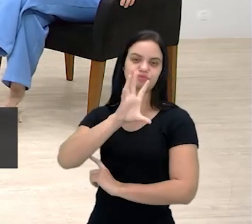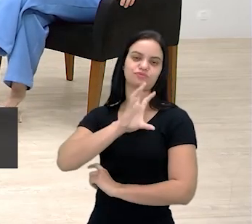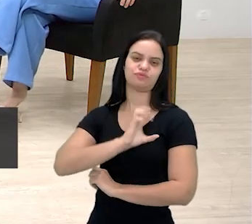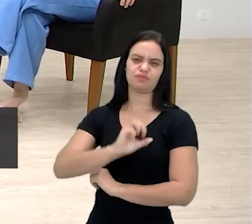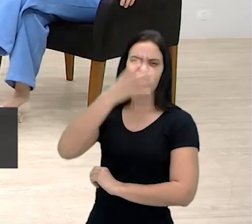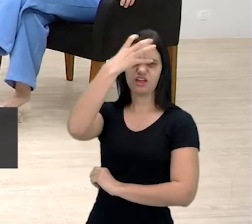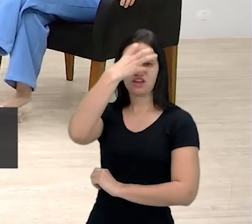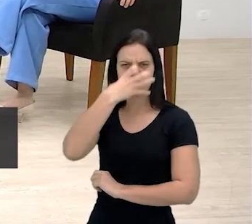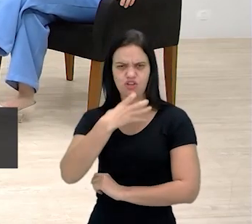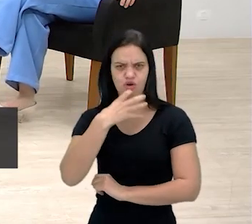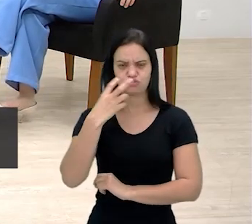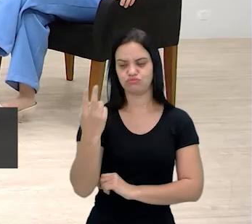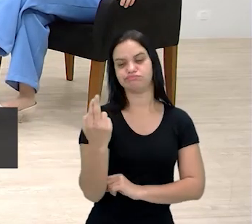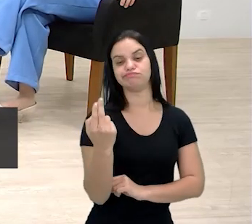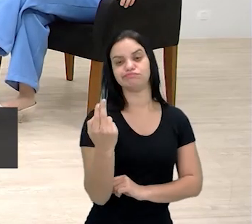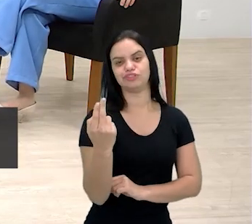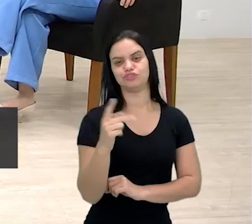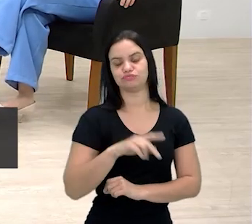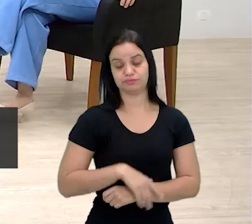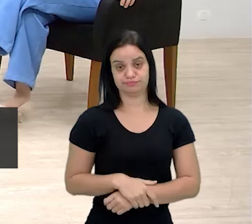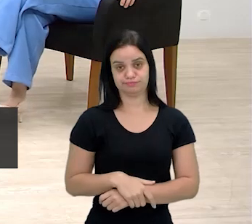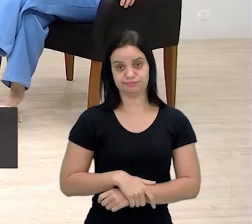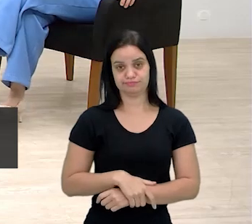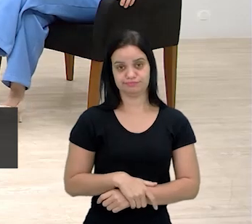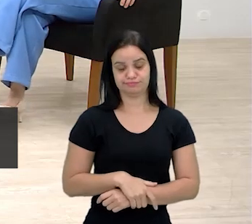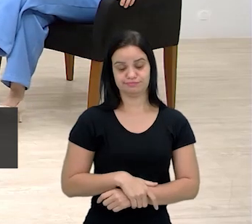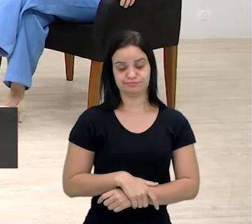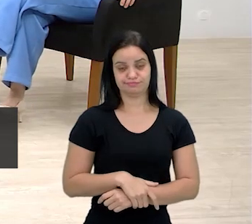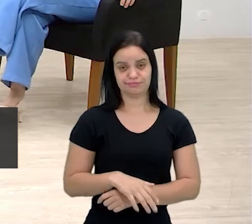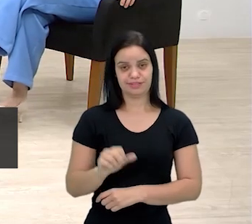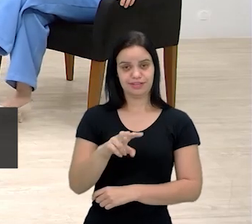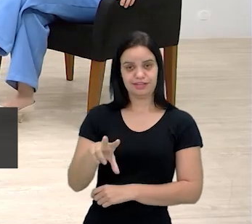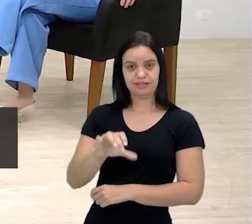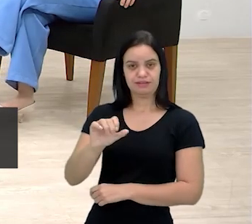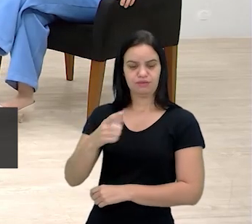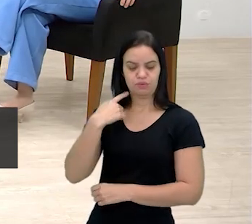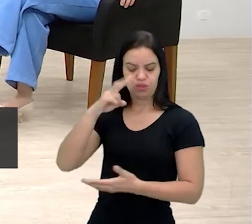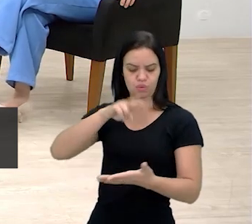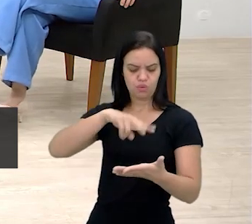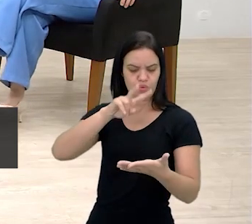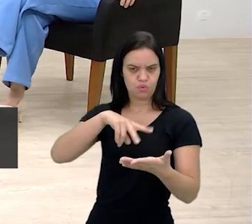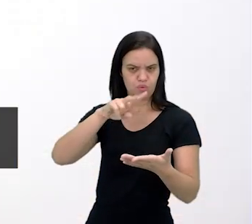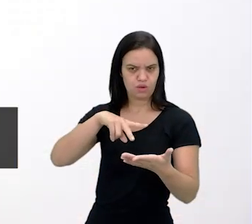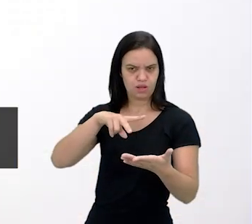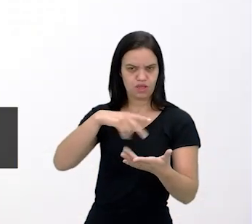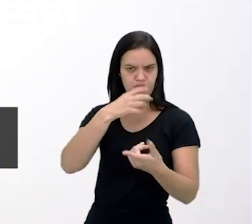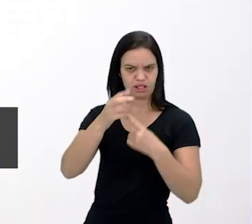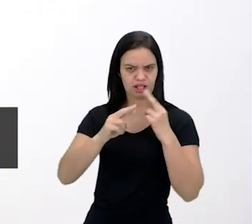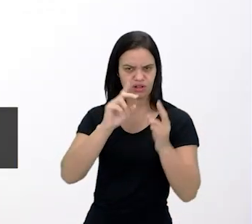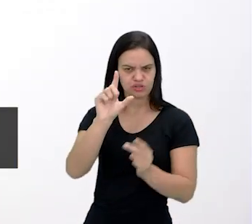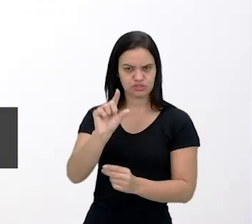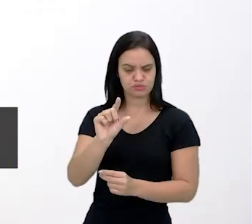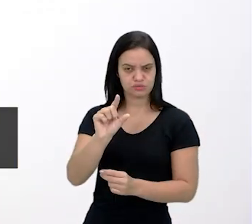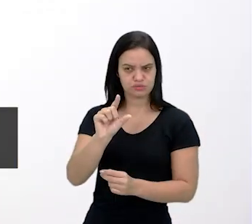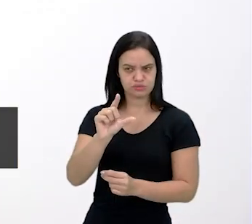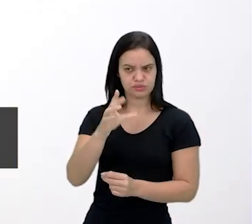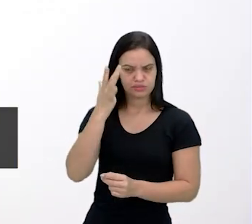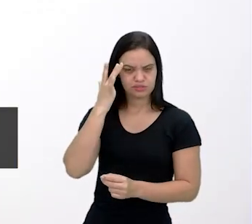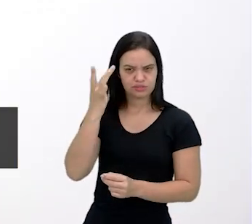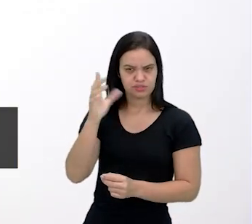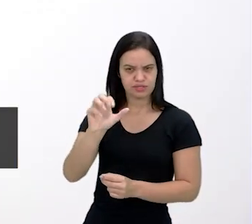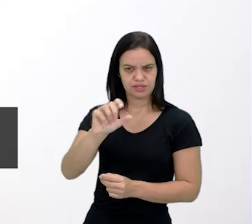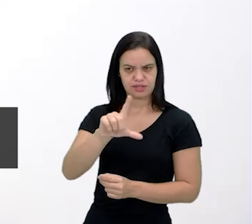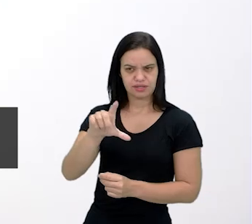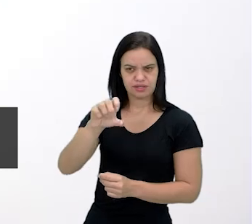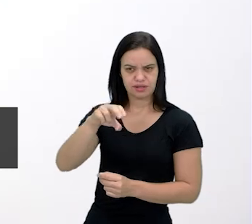e o ódio são irmãos. Ana Lídia, ao reler com menos crítica, acredito que o Alencar